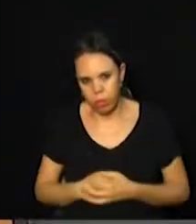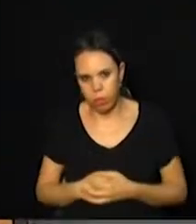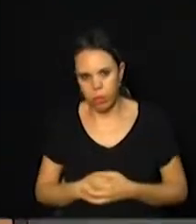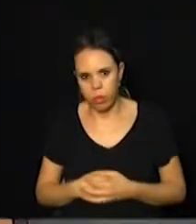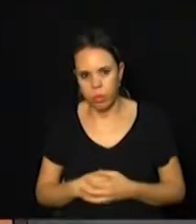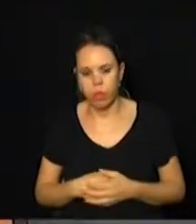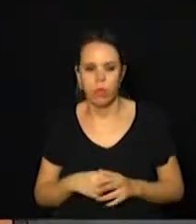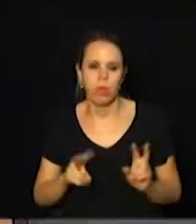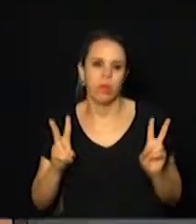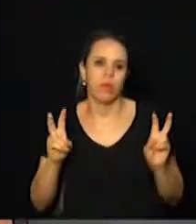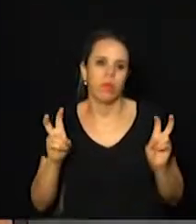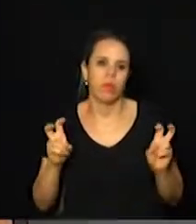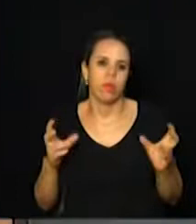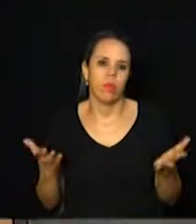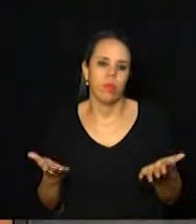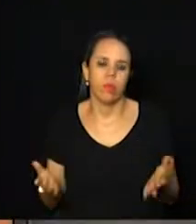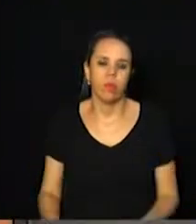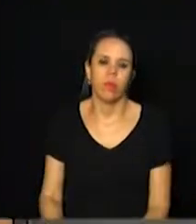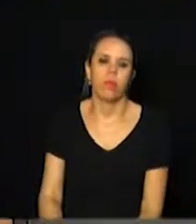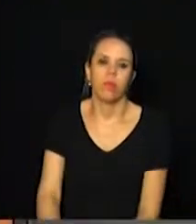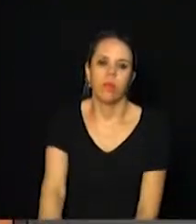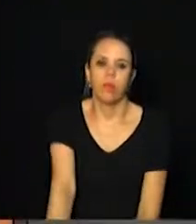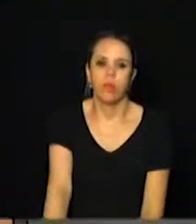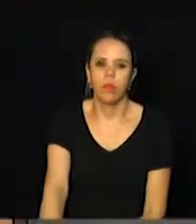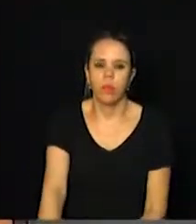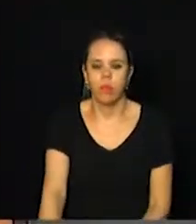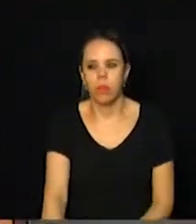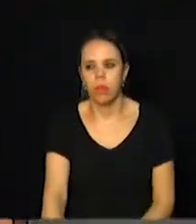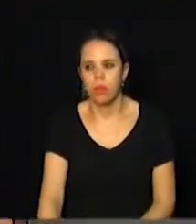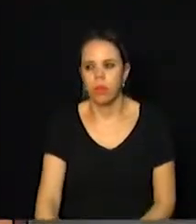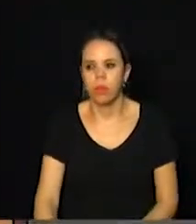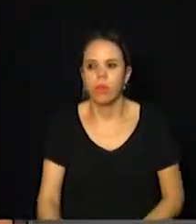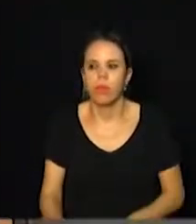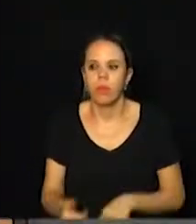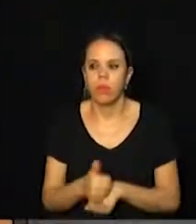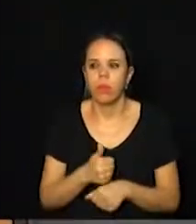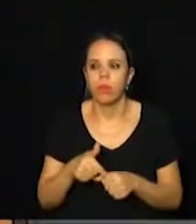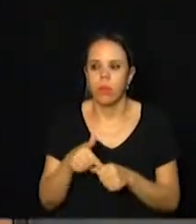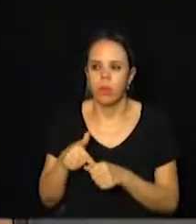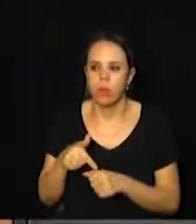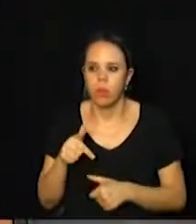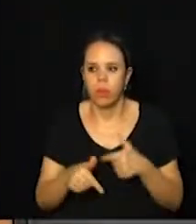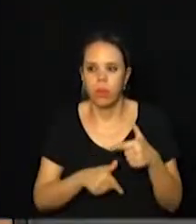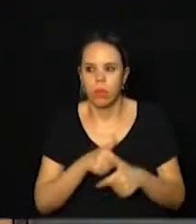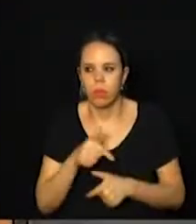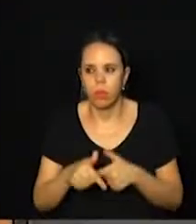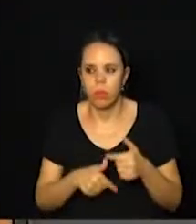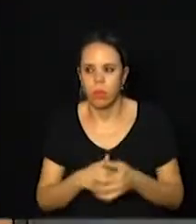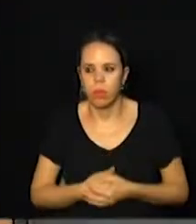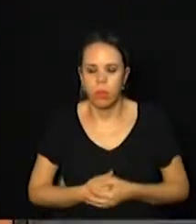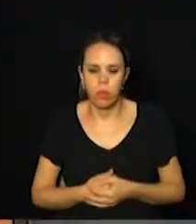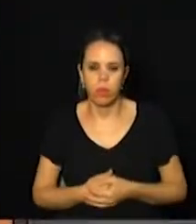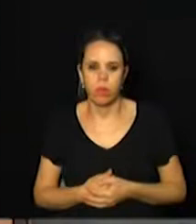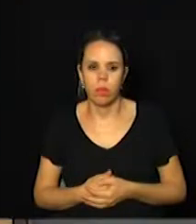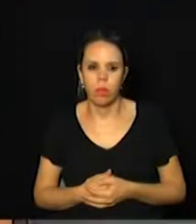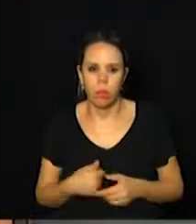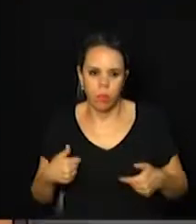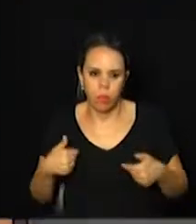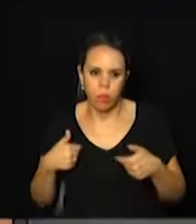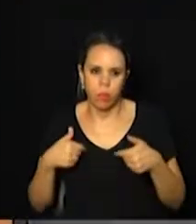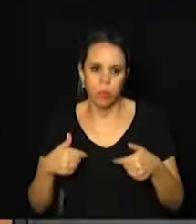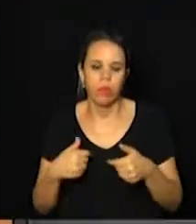determinado a temática nesse caso aqui da dos frentistas né do trabalho dos frentistas enfim da